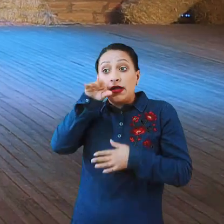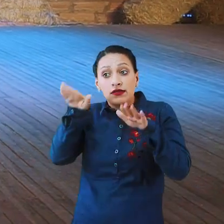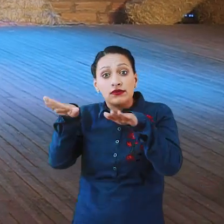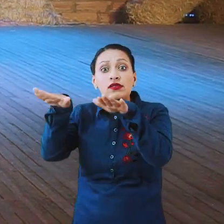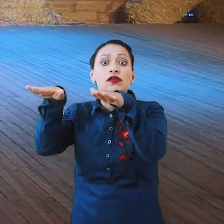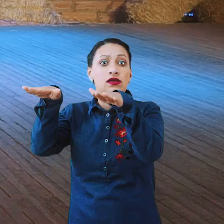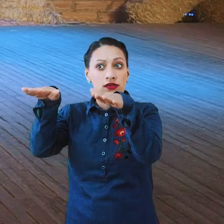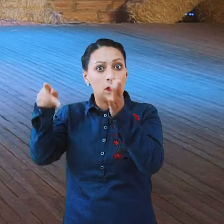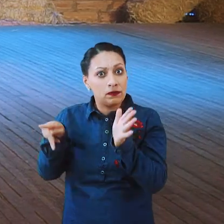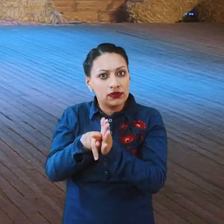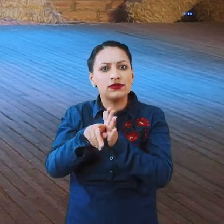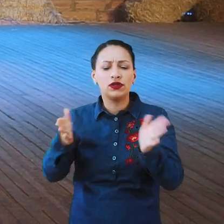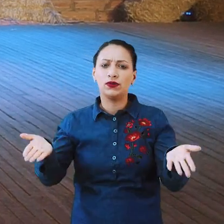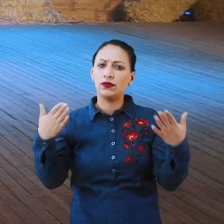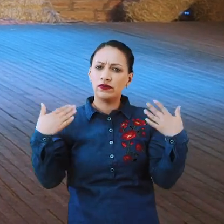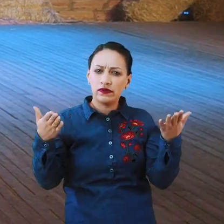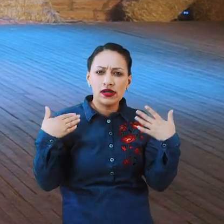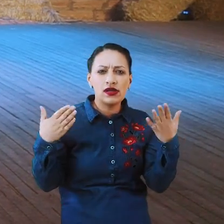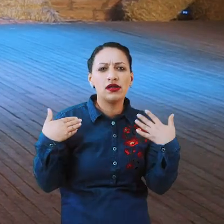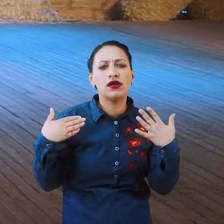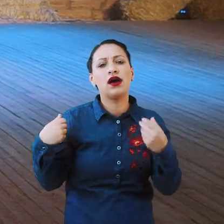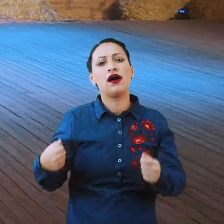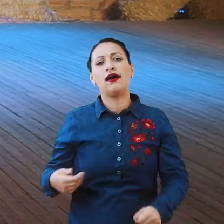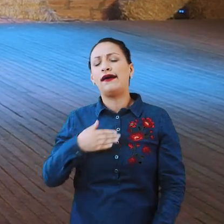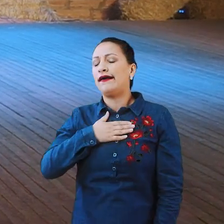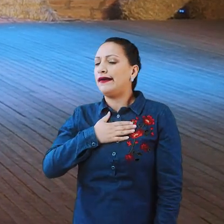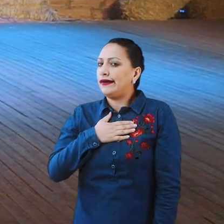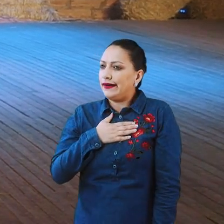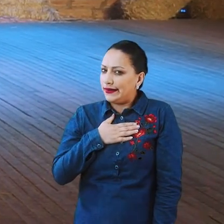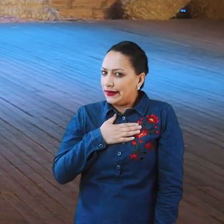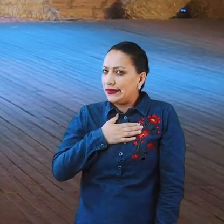passarinho de verão. Ai,